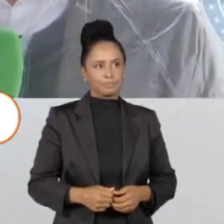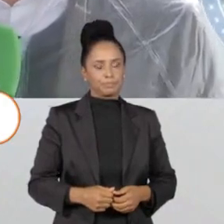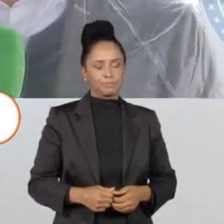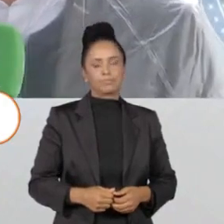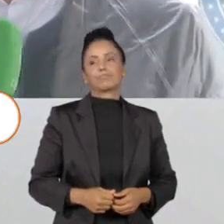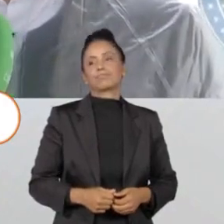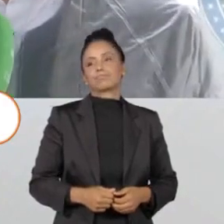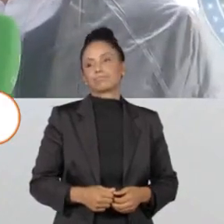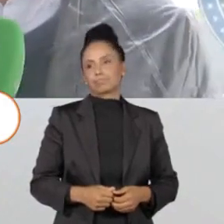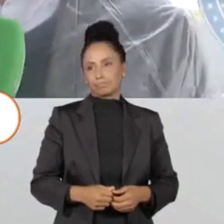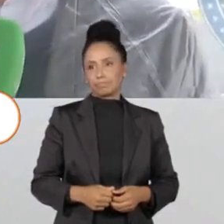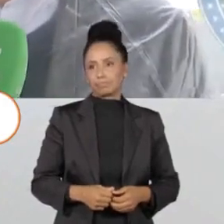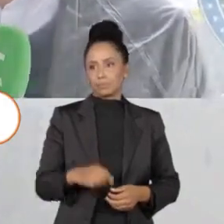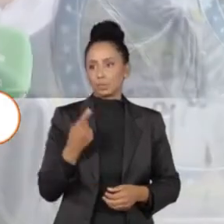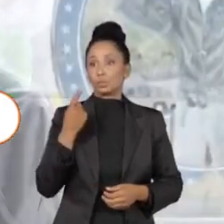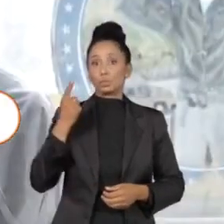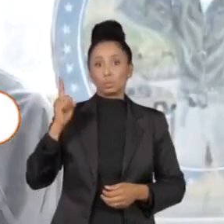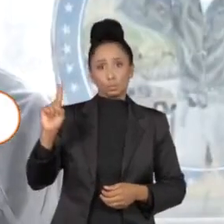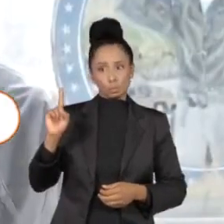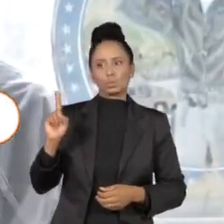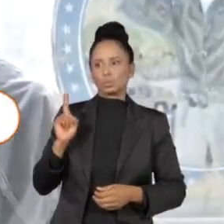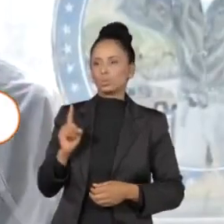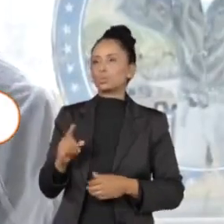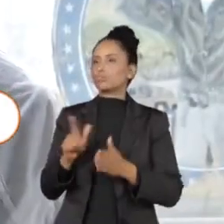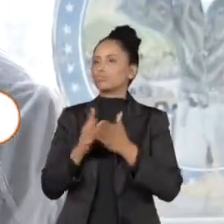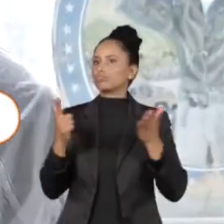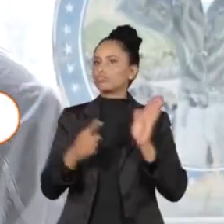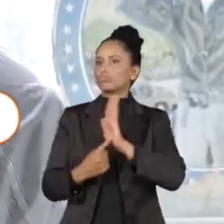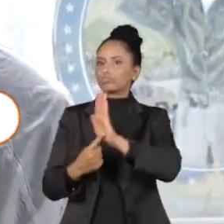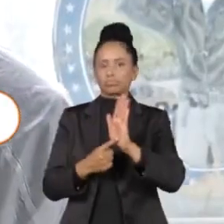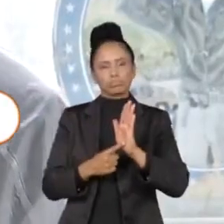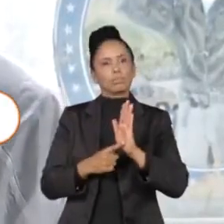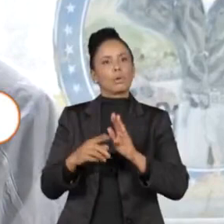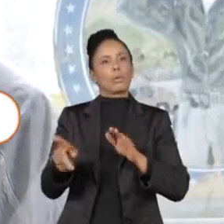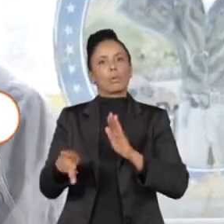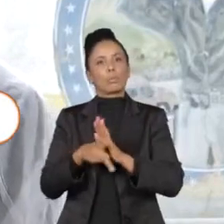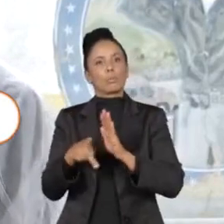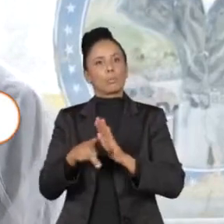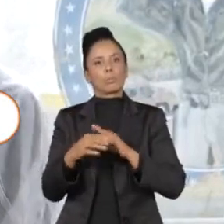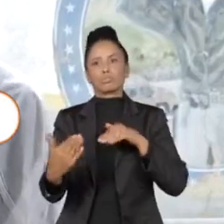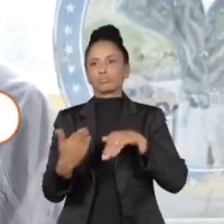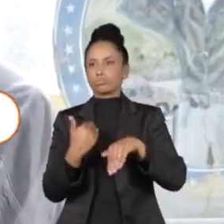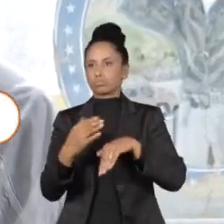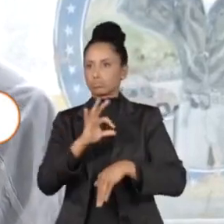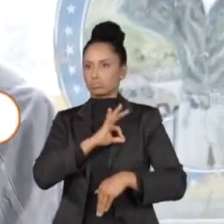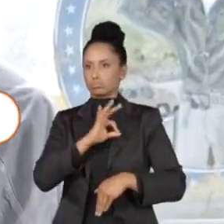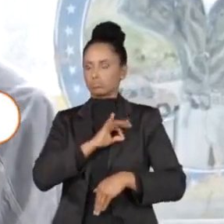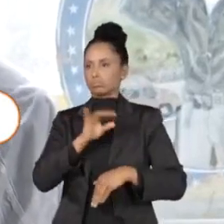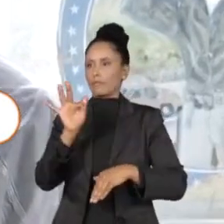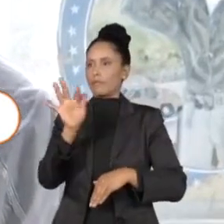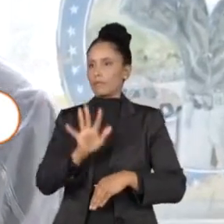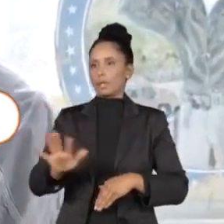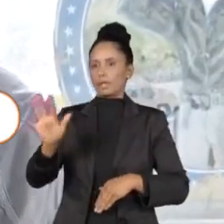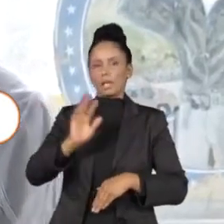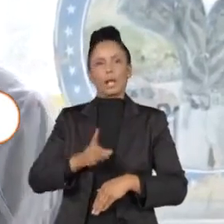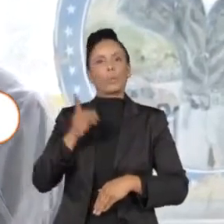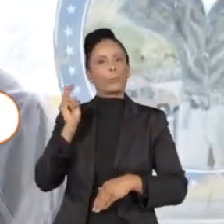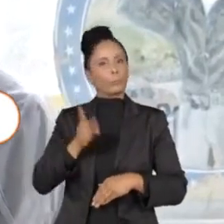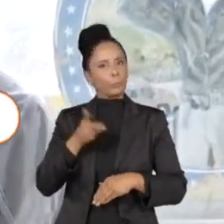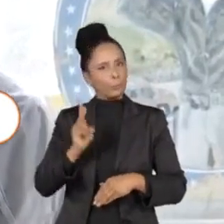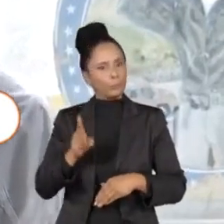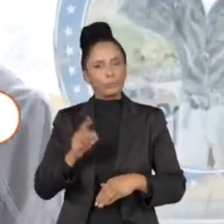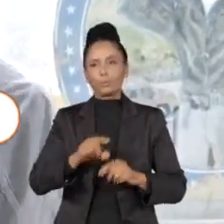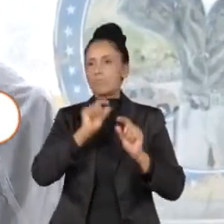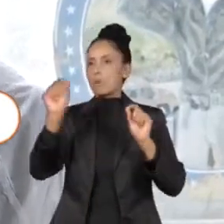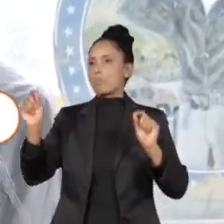De acordo com o último boletim da Polícia Rodoviária Federal, que foi divulgado agora há poucos minutos, permanecem em rodovias federais de